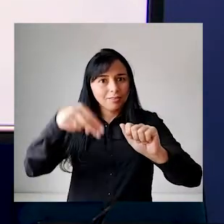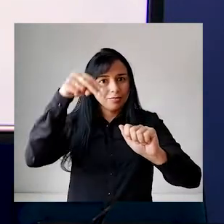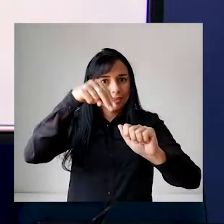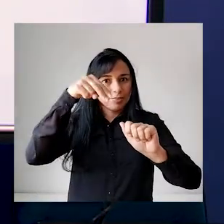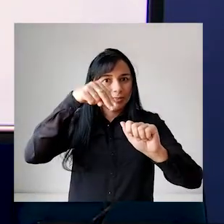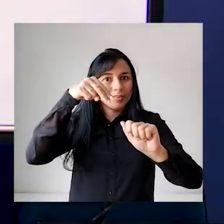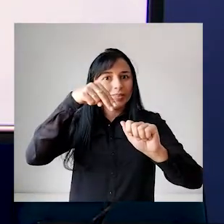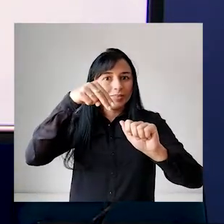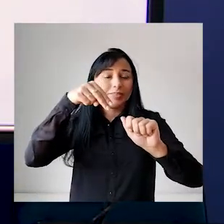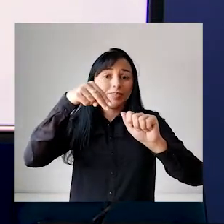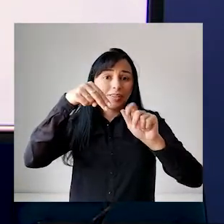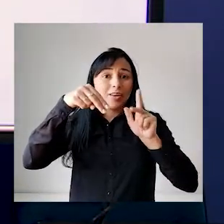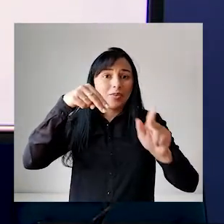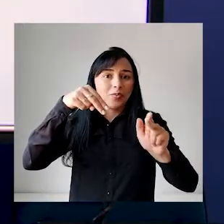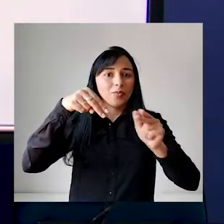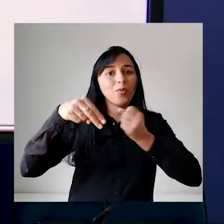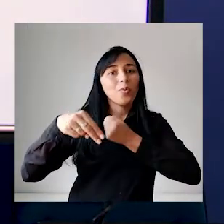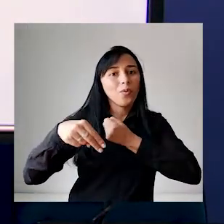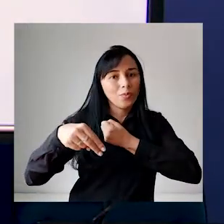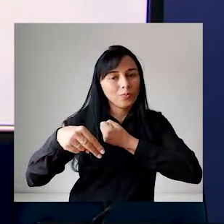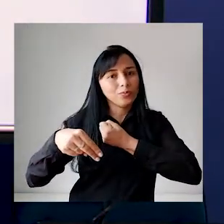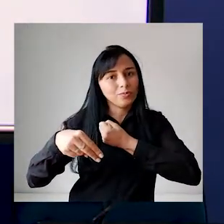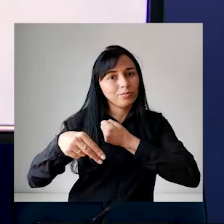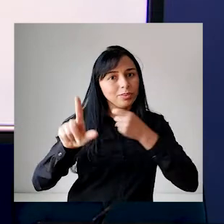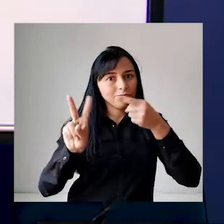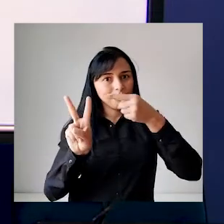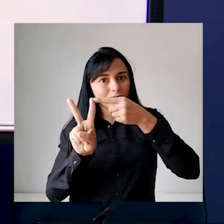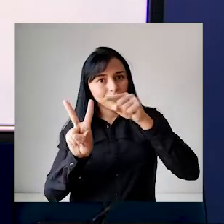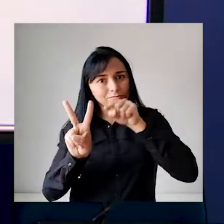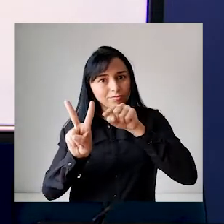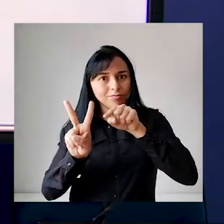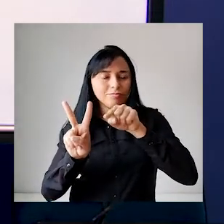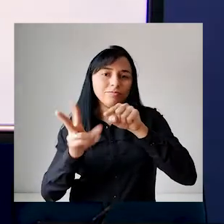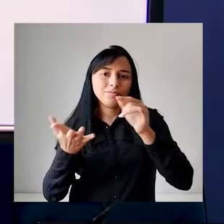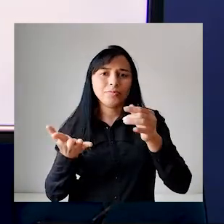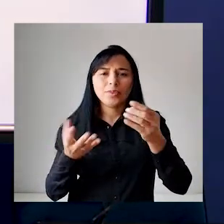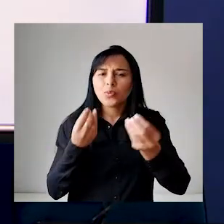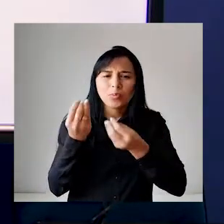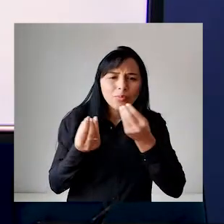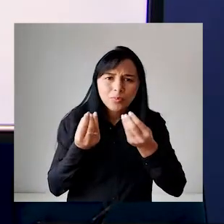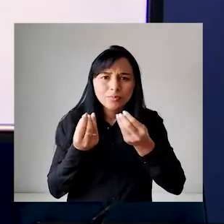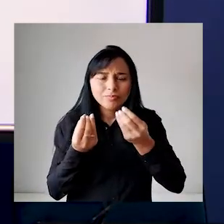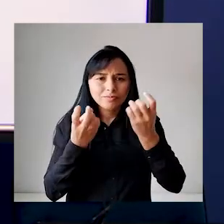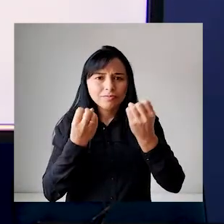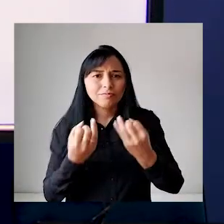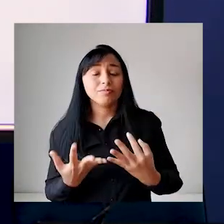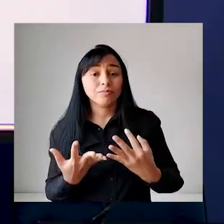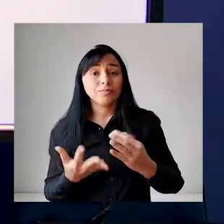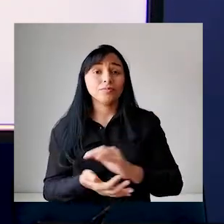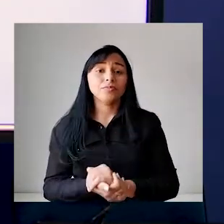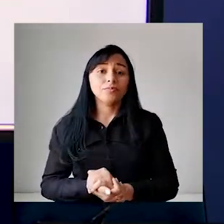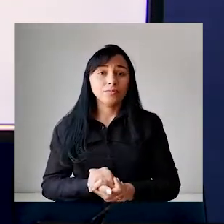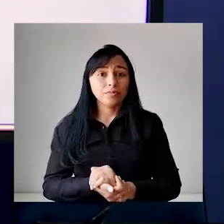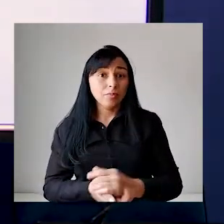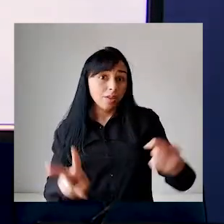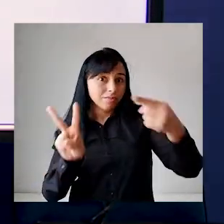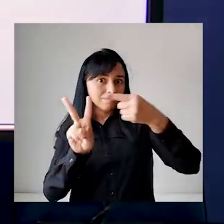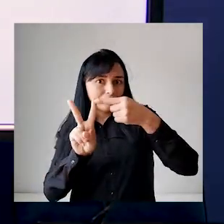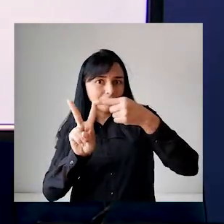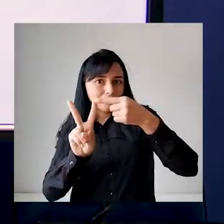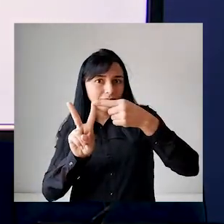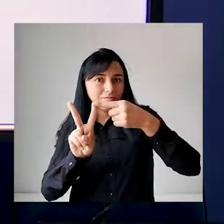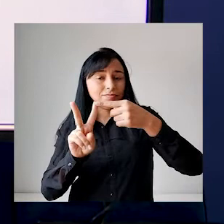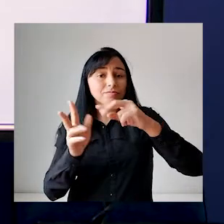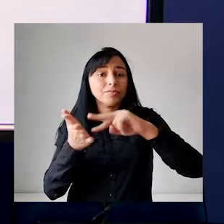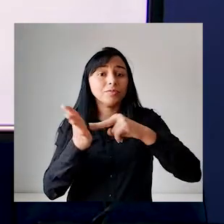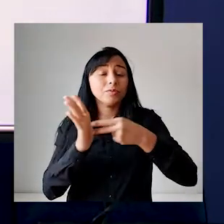confuso, mas na verdade é como se fosse a propriedade inversa, né? Ou seja, a raiz, ela pergunta qual